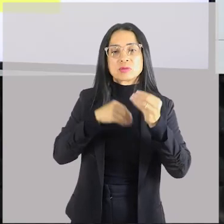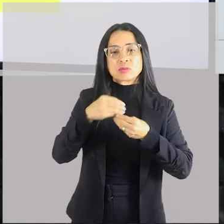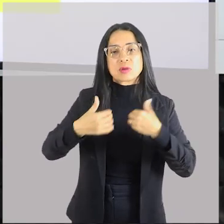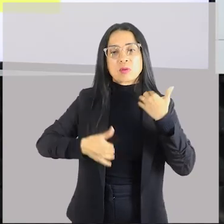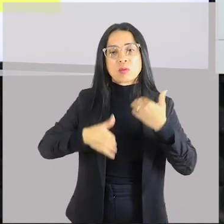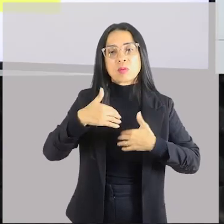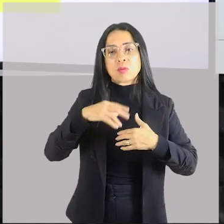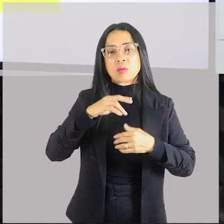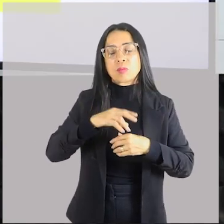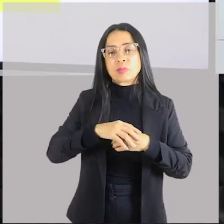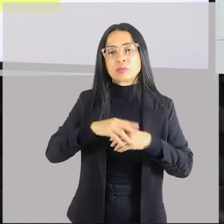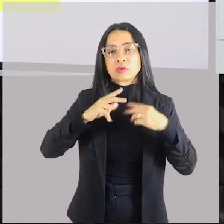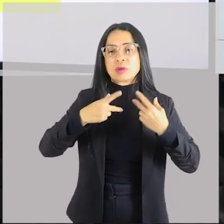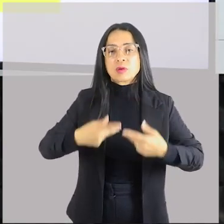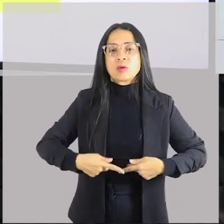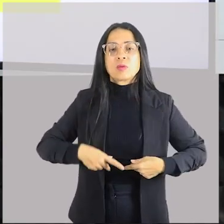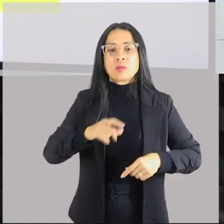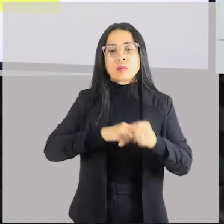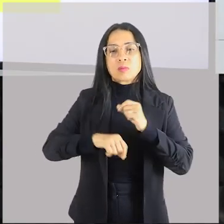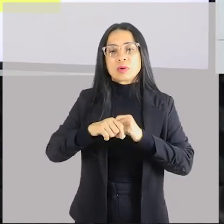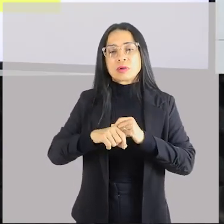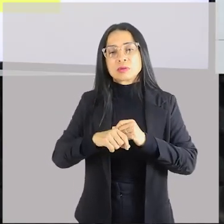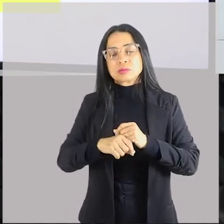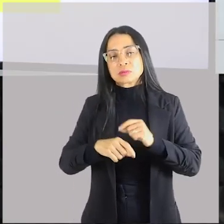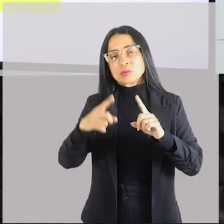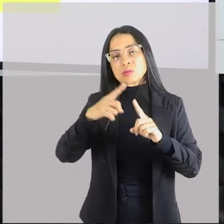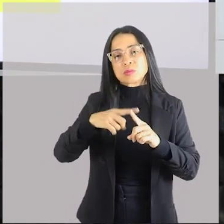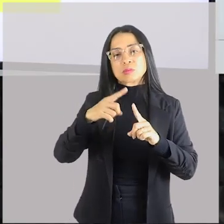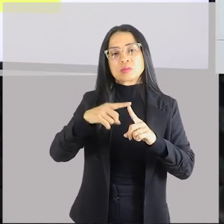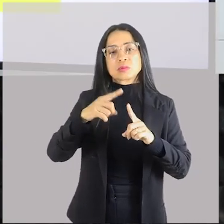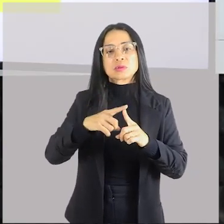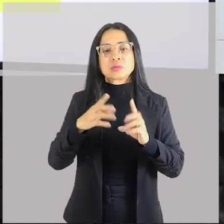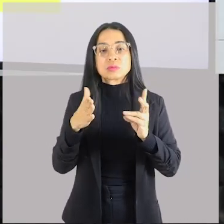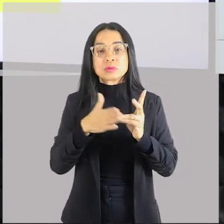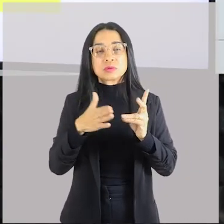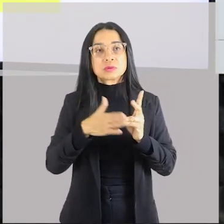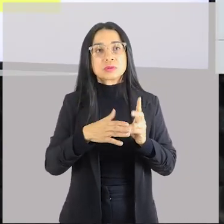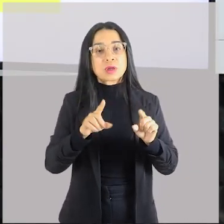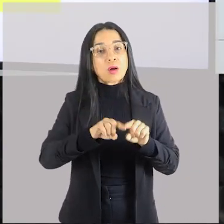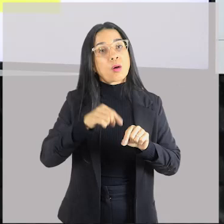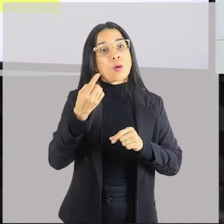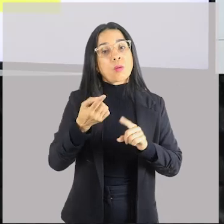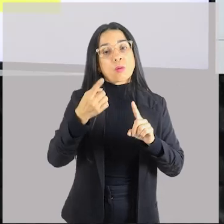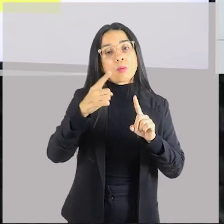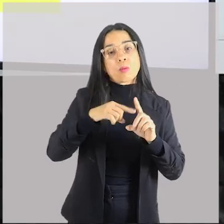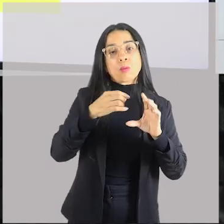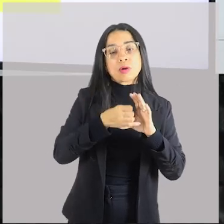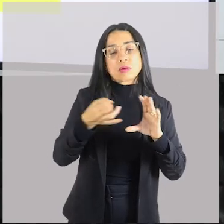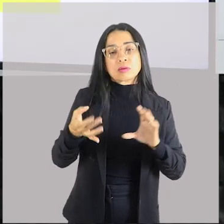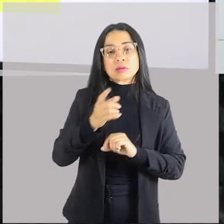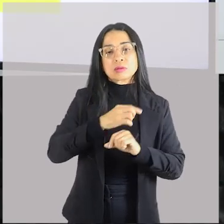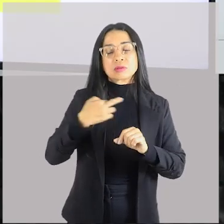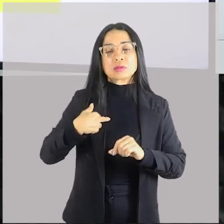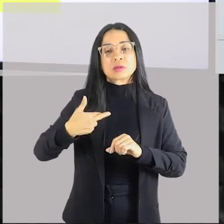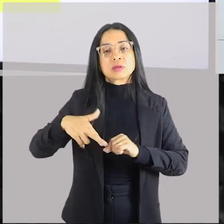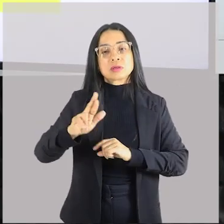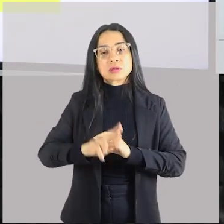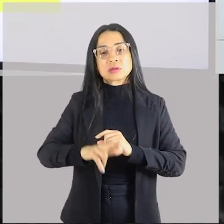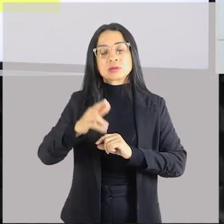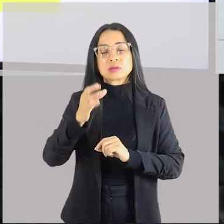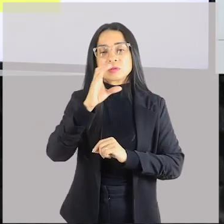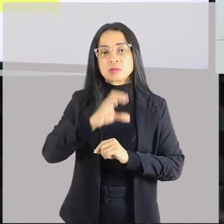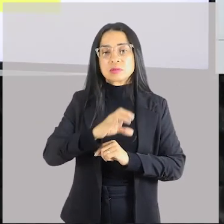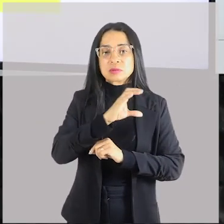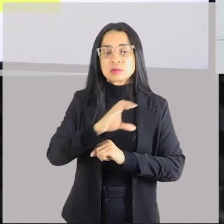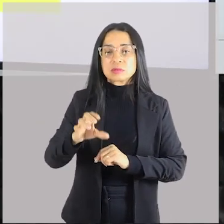visuais extraídos da arte brasileira com aspectos ind ou também aspectos da religião cristã católica em particular e